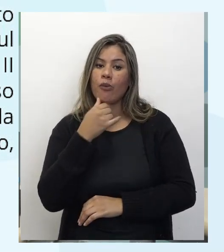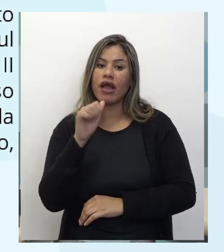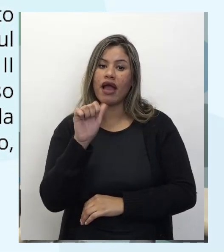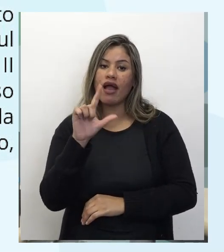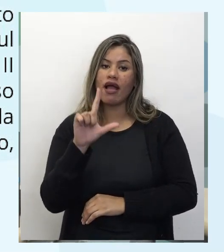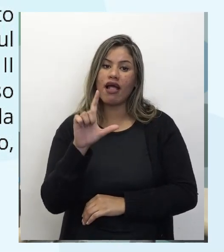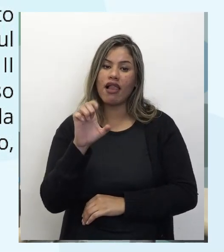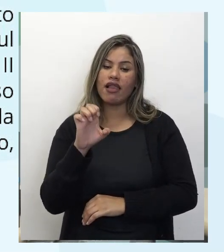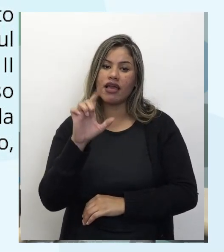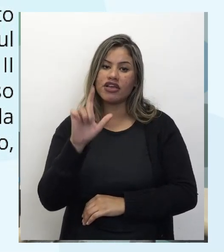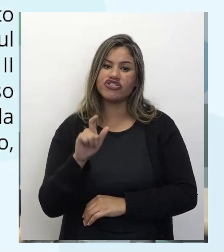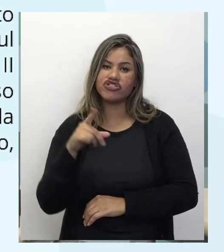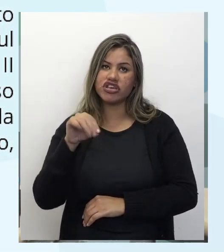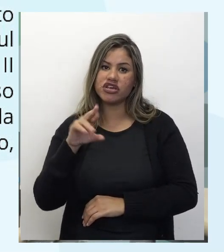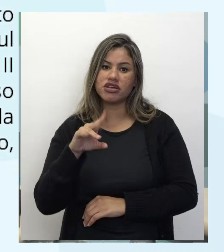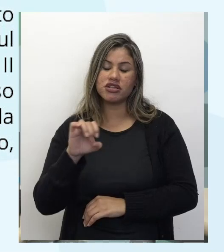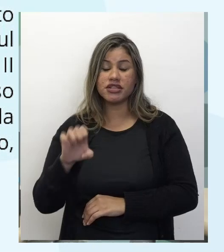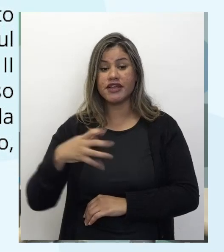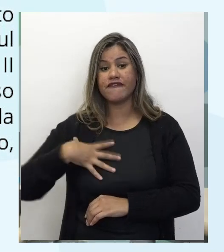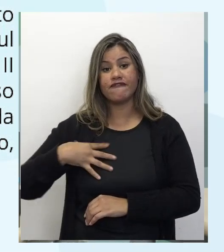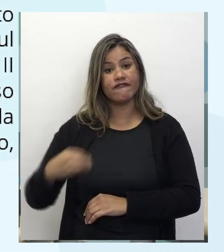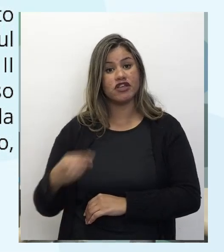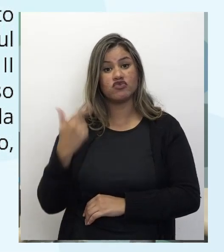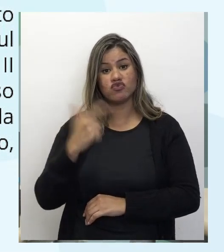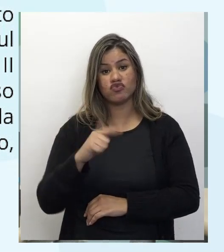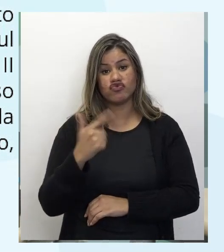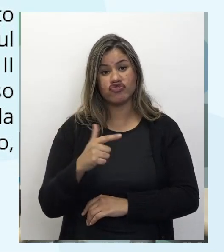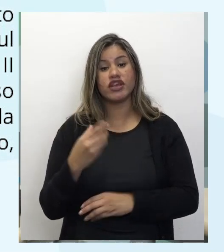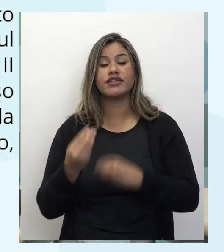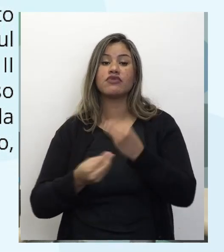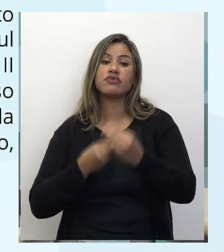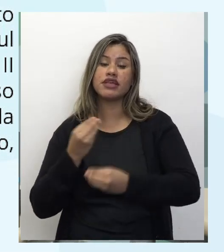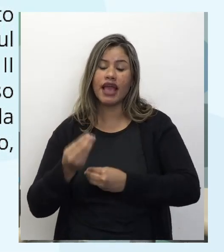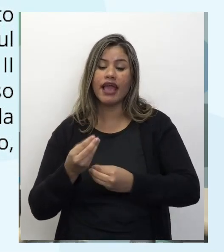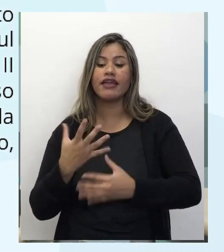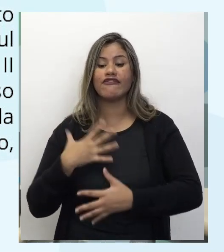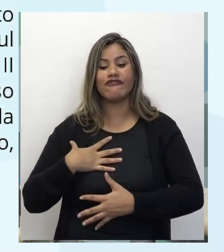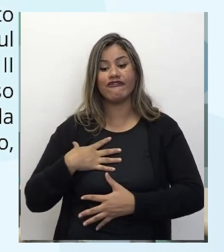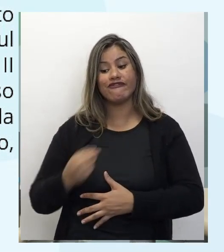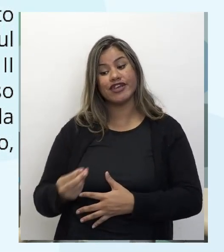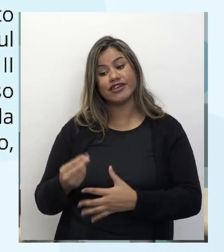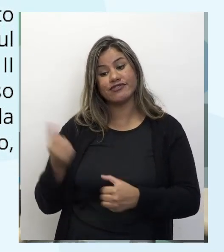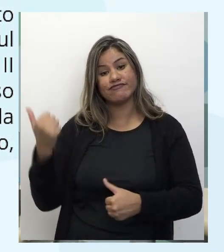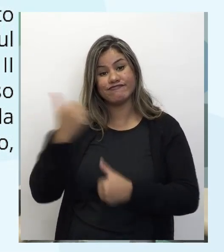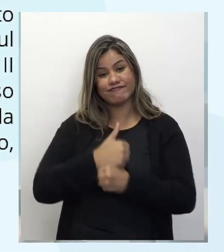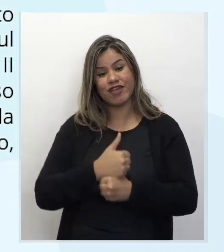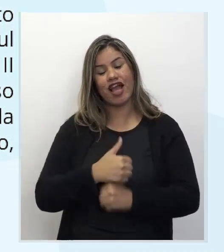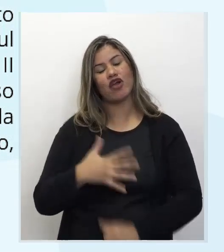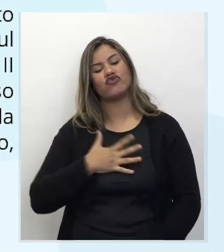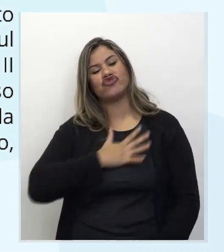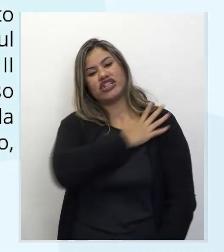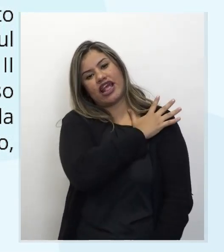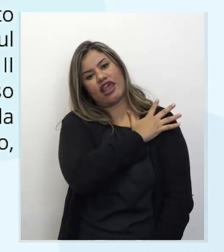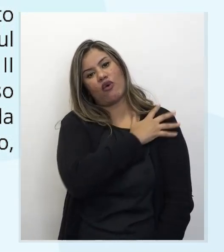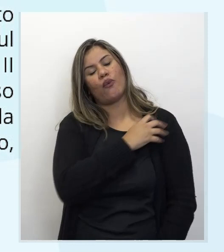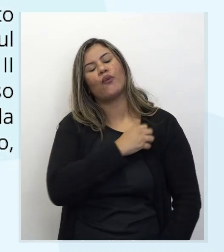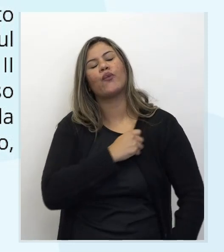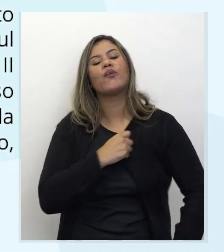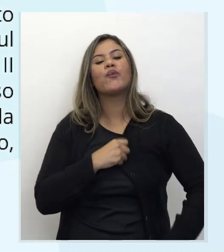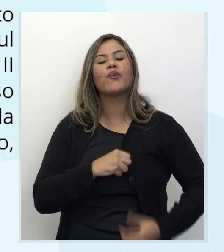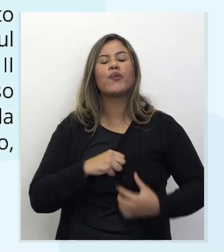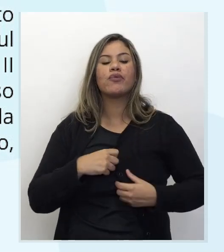de uma forma meio litigiosa, vamos dizer, foram os generais, tá? Vamos voltar ali na nossa tela, então.